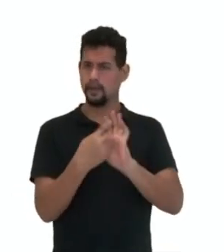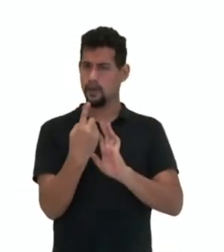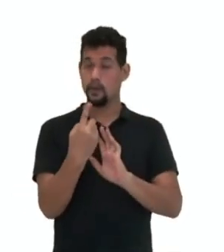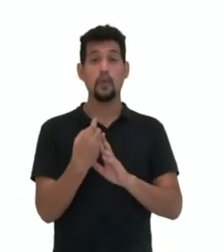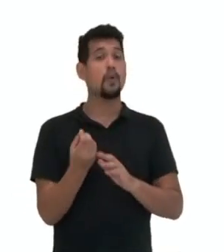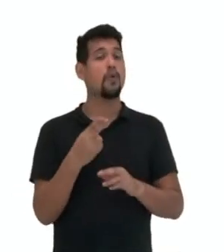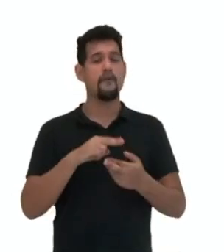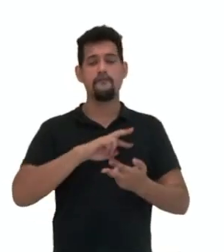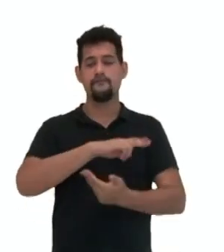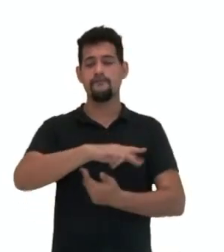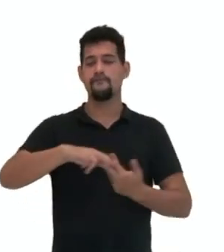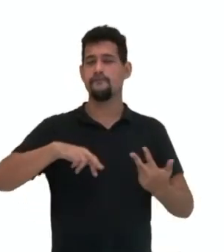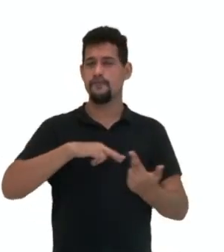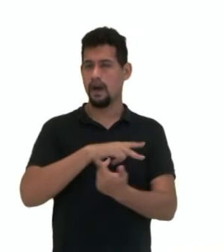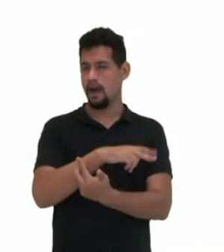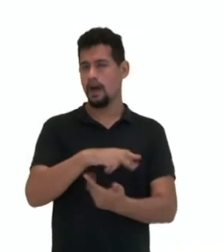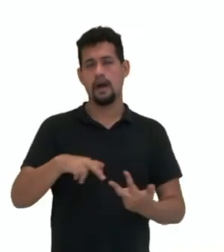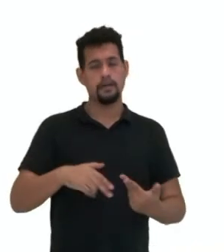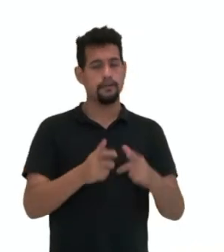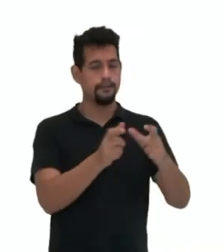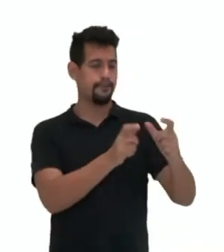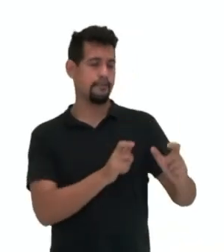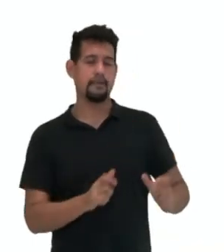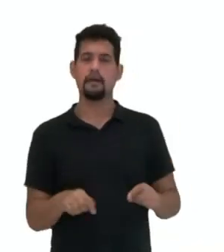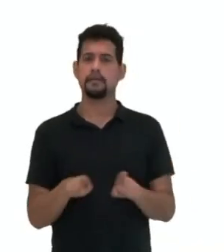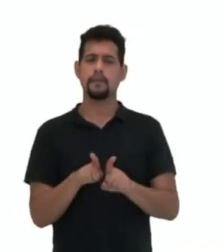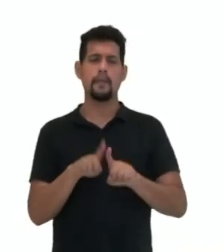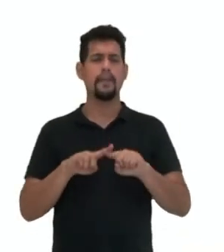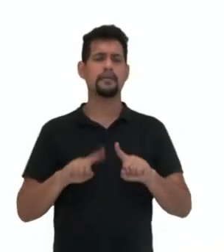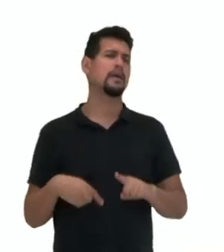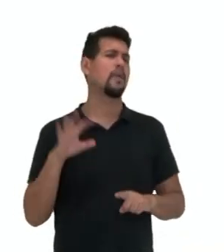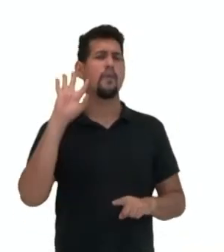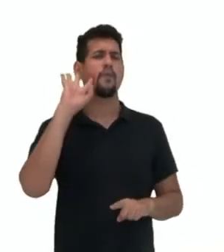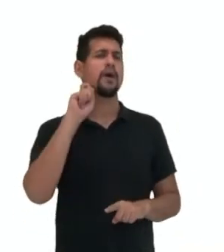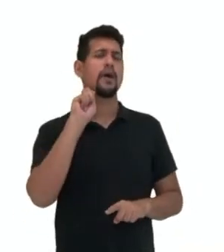ser multilocular, vários lugares, né? Então, o que acontece?